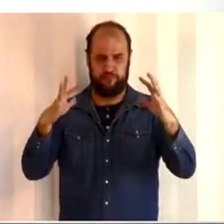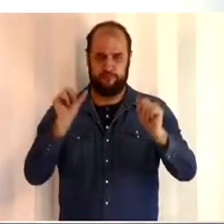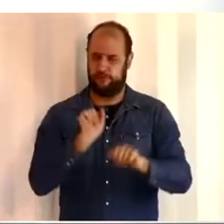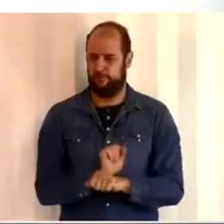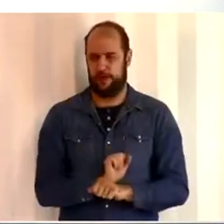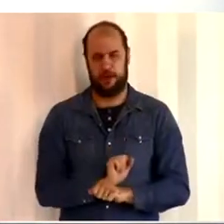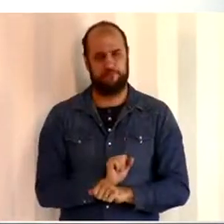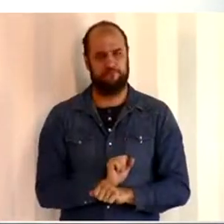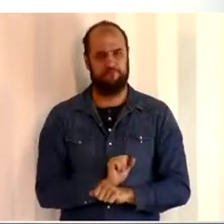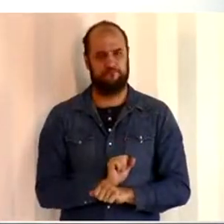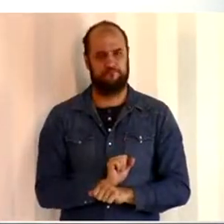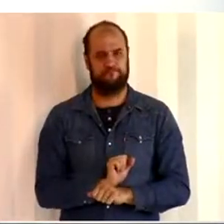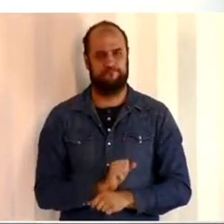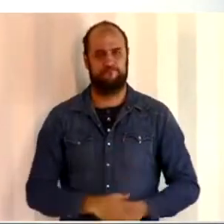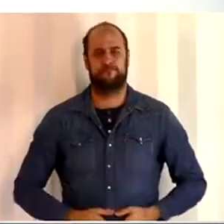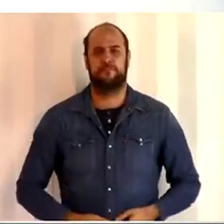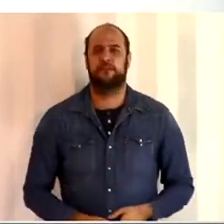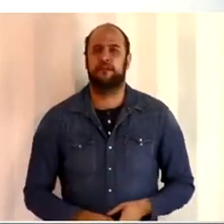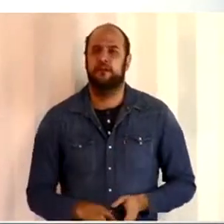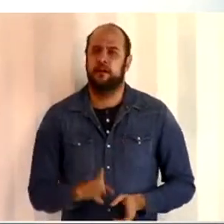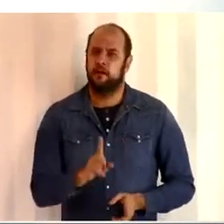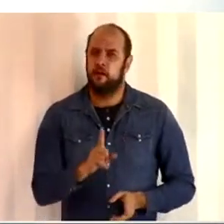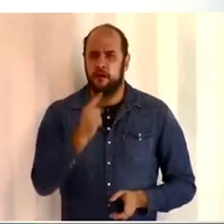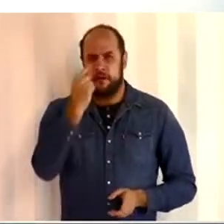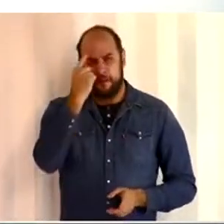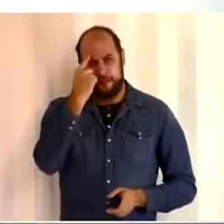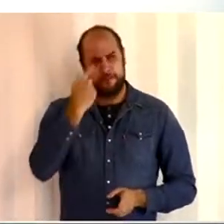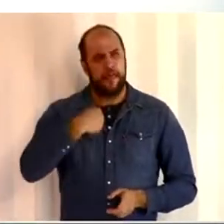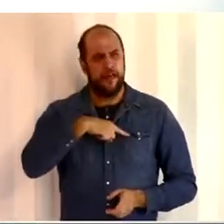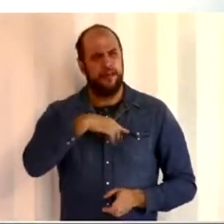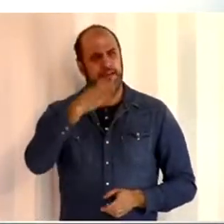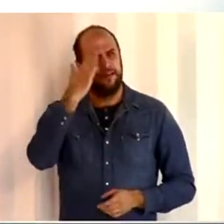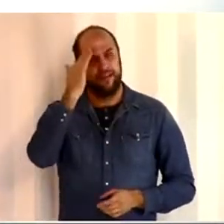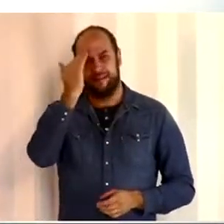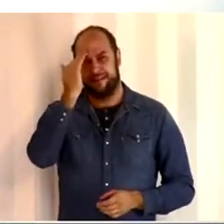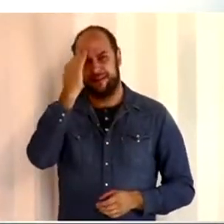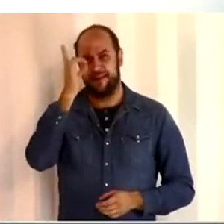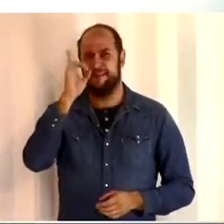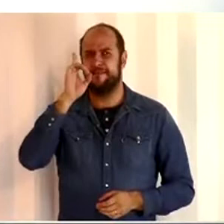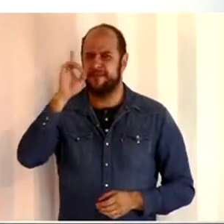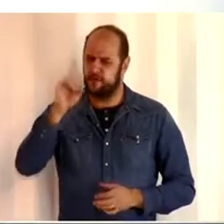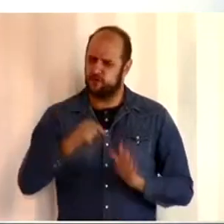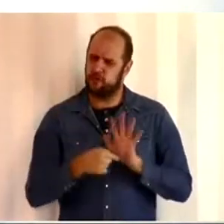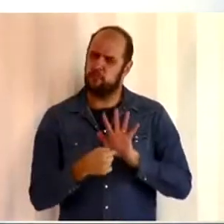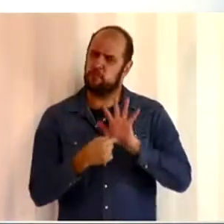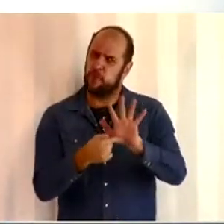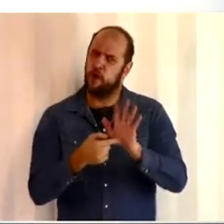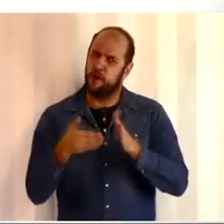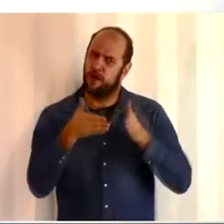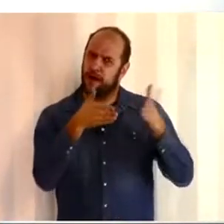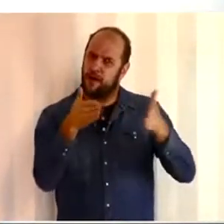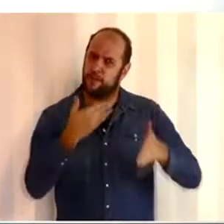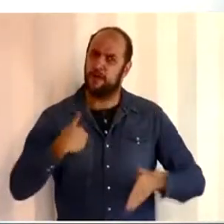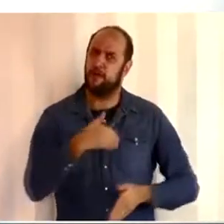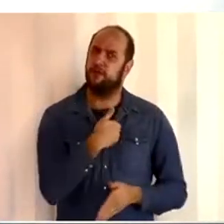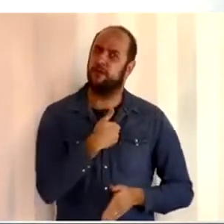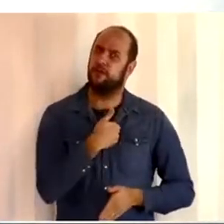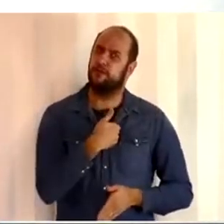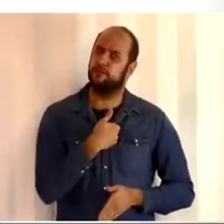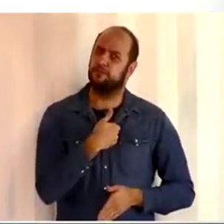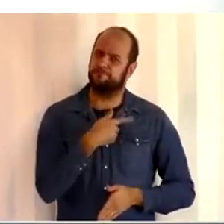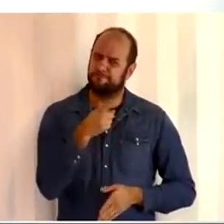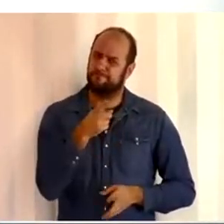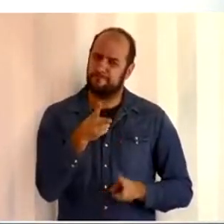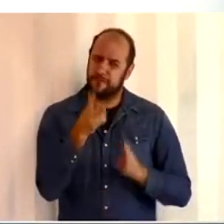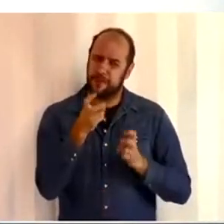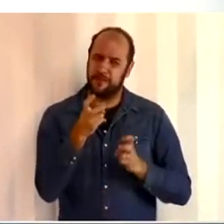Deus. Será que nós temos essa consciência de que é Deus quem aponta o caminho e a direção? Quando a